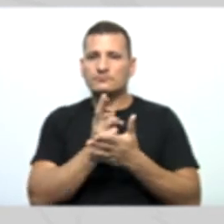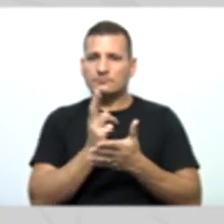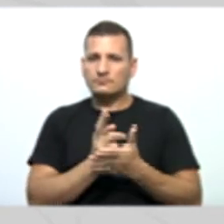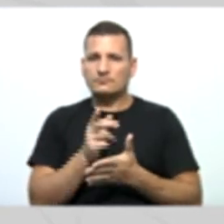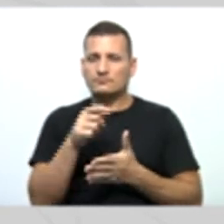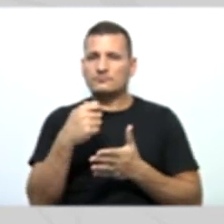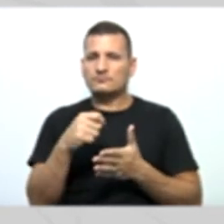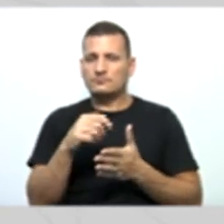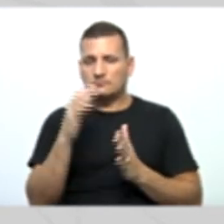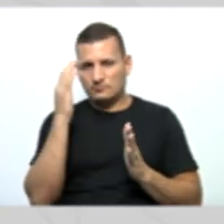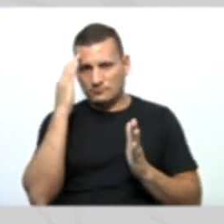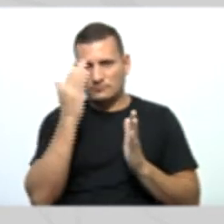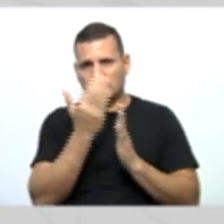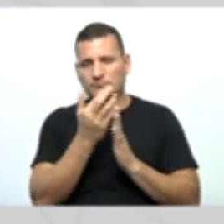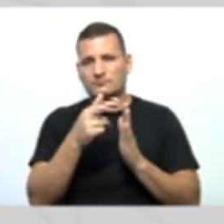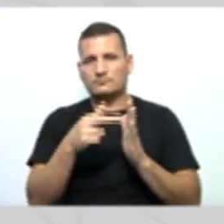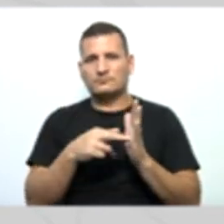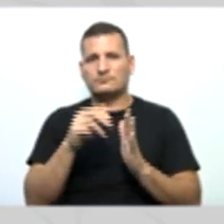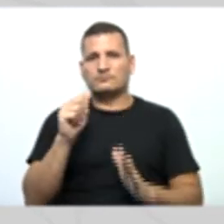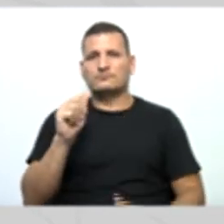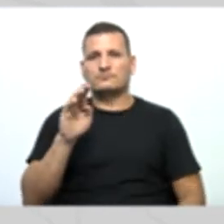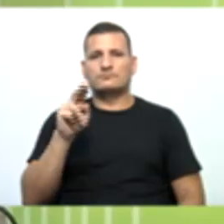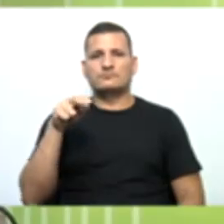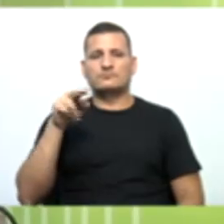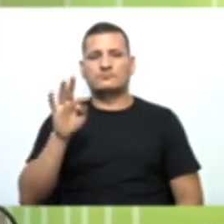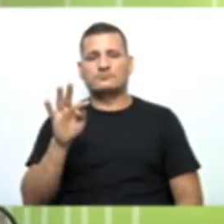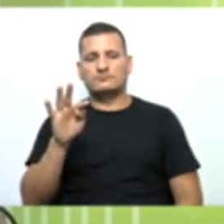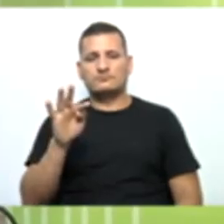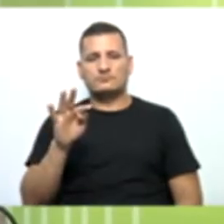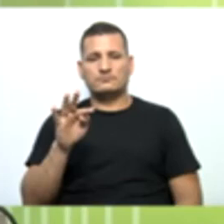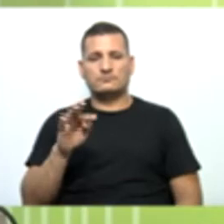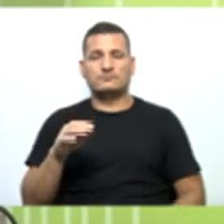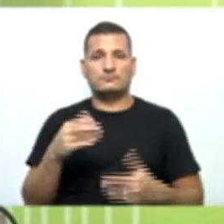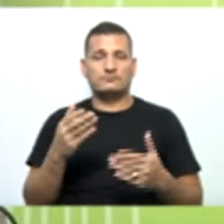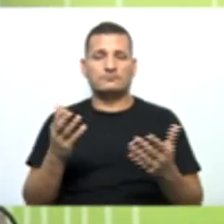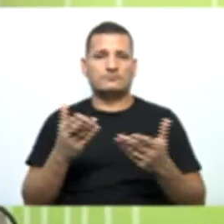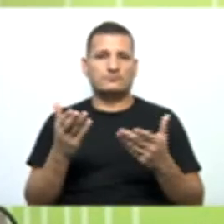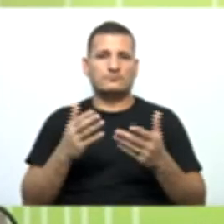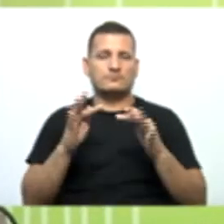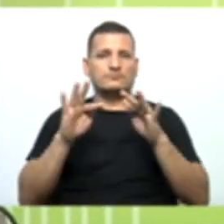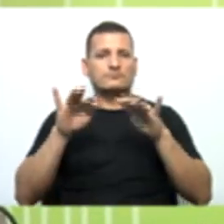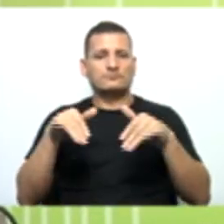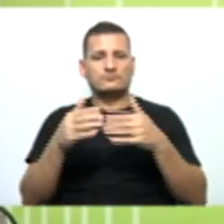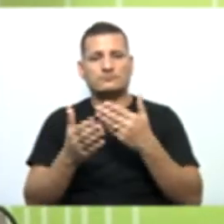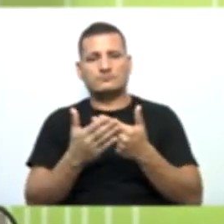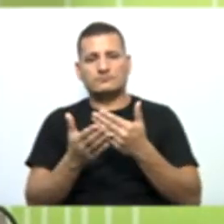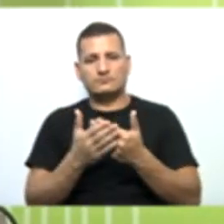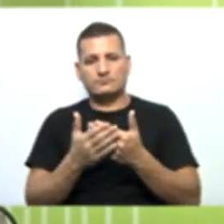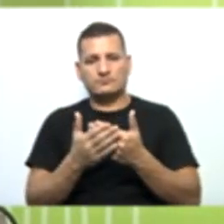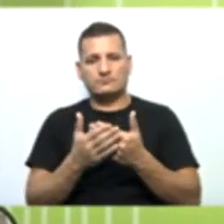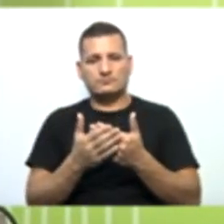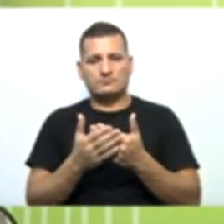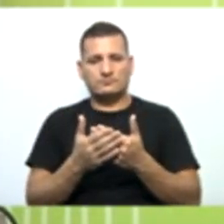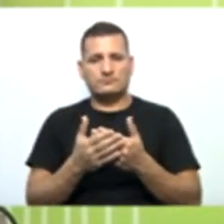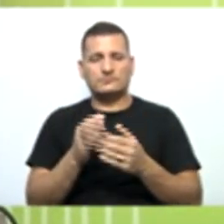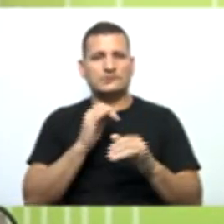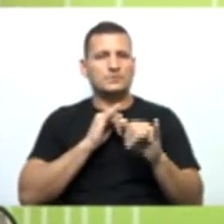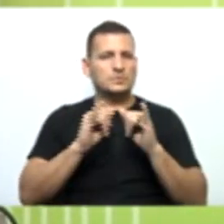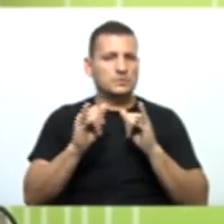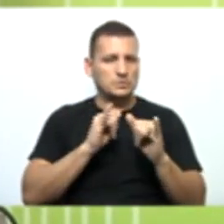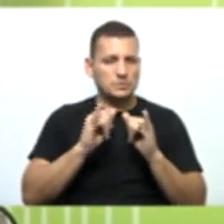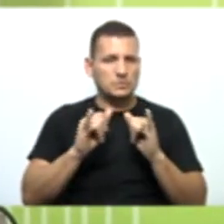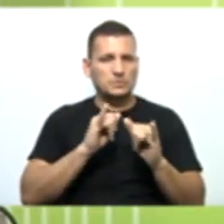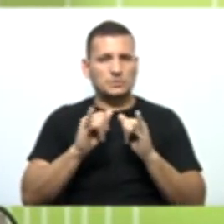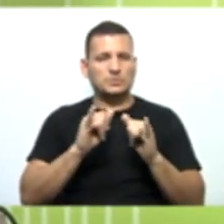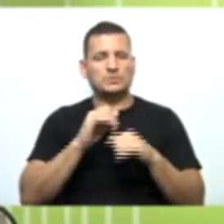atender as normas da ABNT, certo? Então, ó, finalizamos por hoje, né, professor? Correto. Foram muitas